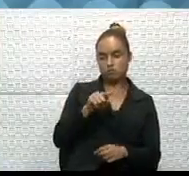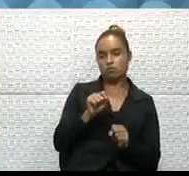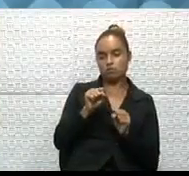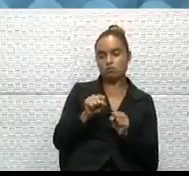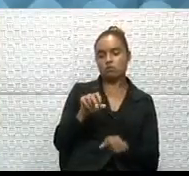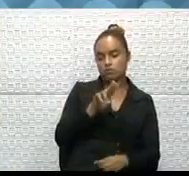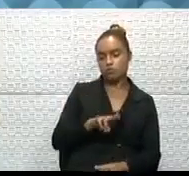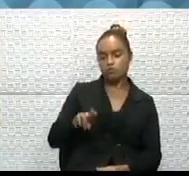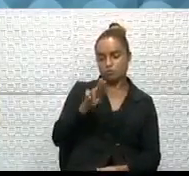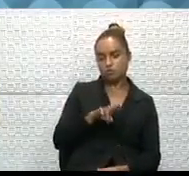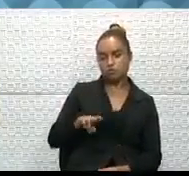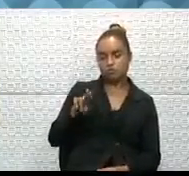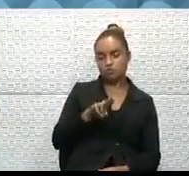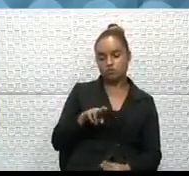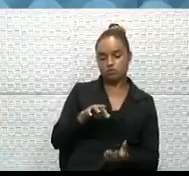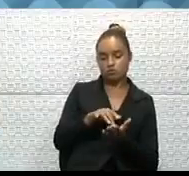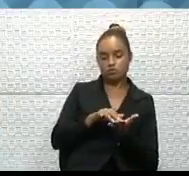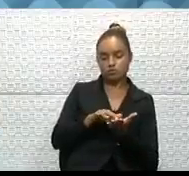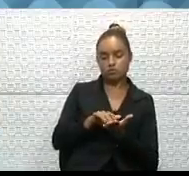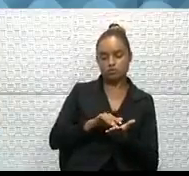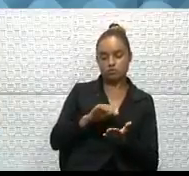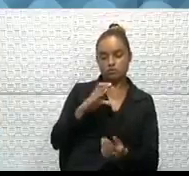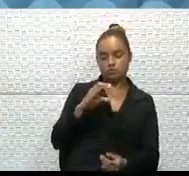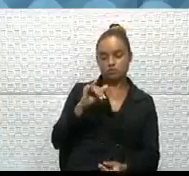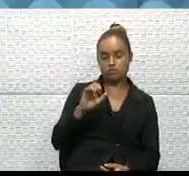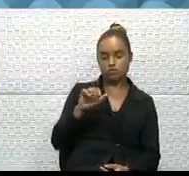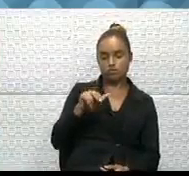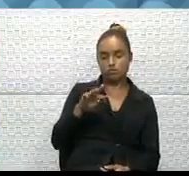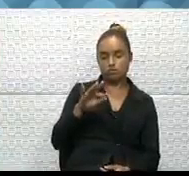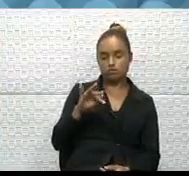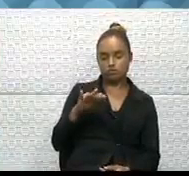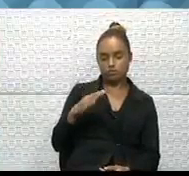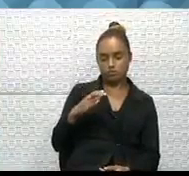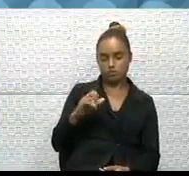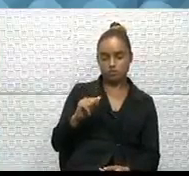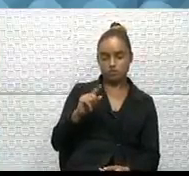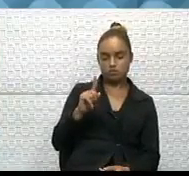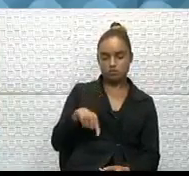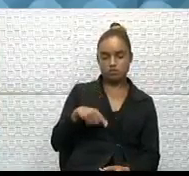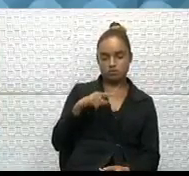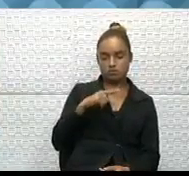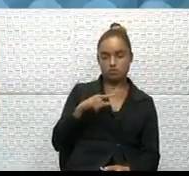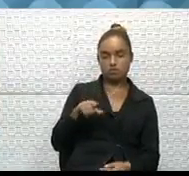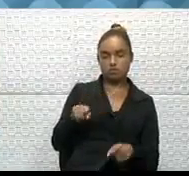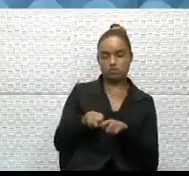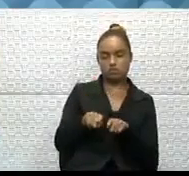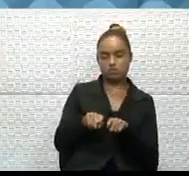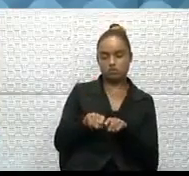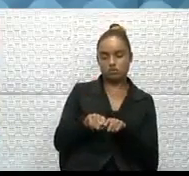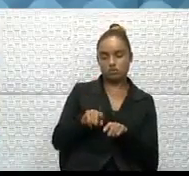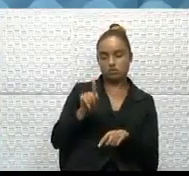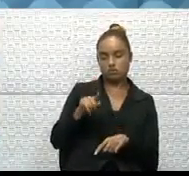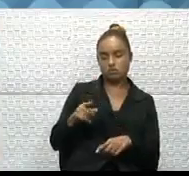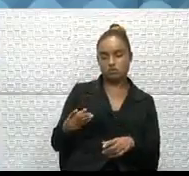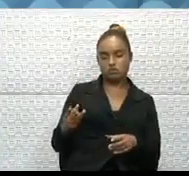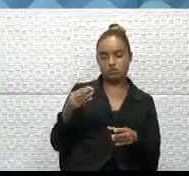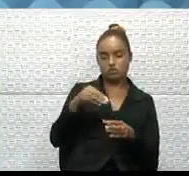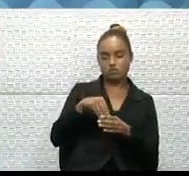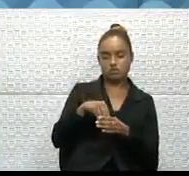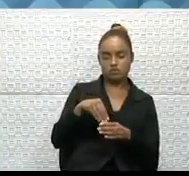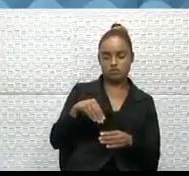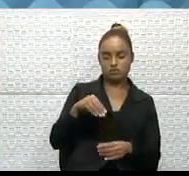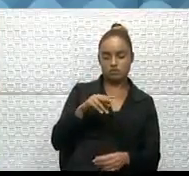também utilizar a calculadora científica. Então, com os passos que eu apresentei na câmera de documentos, então é importante que você insira os